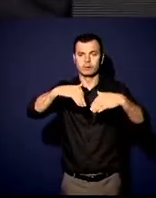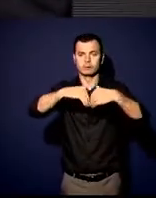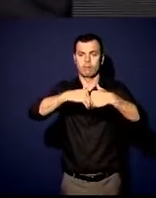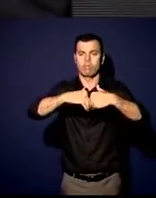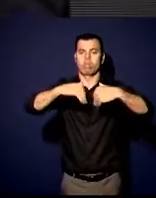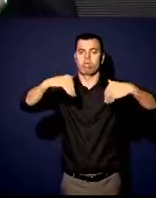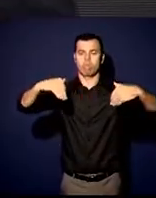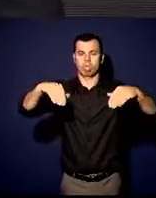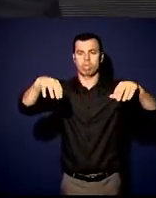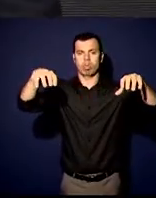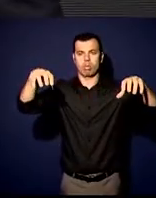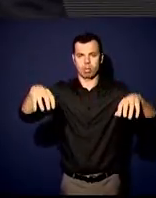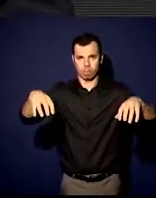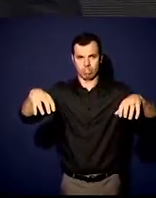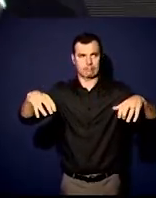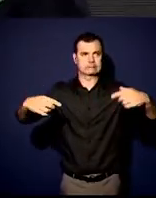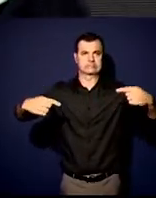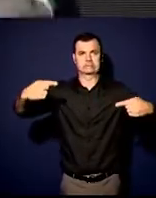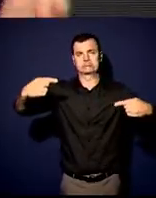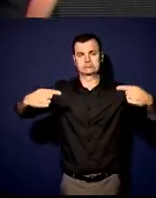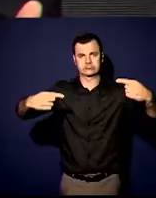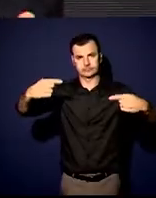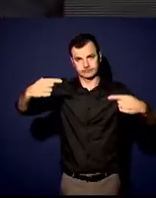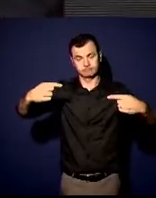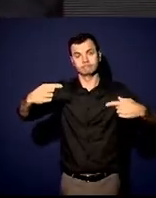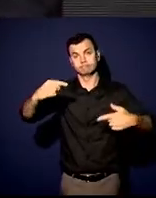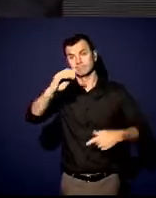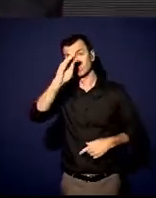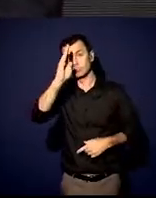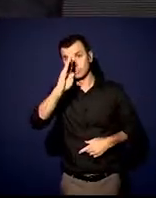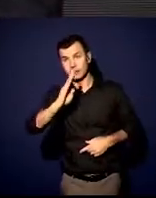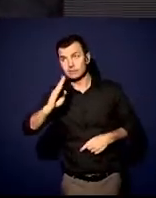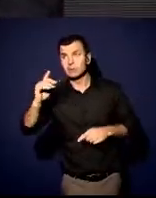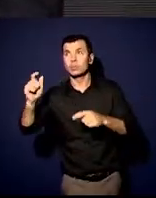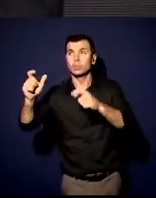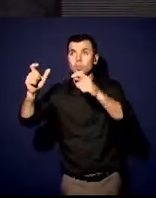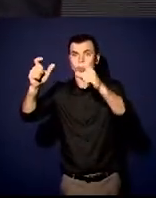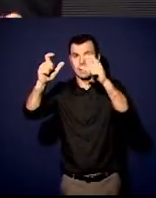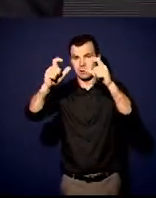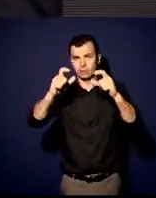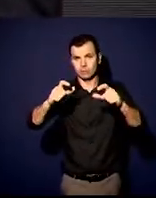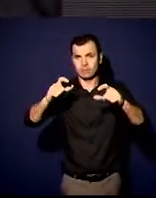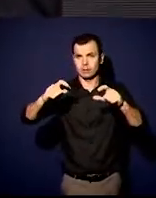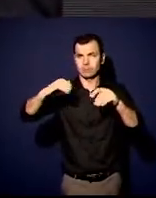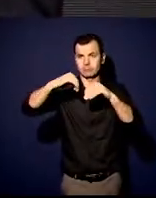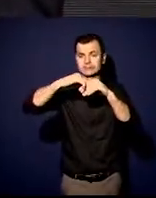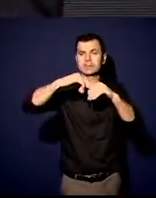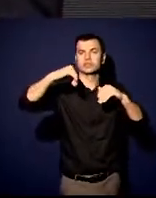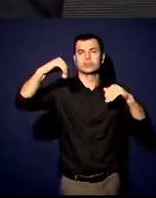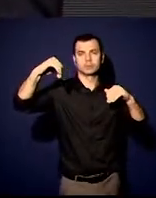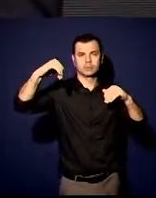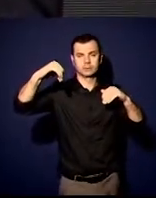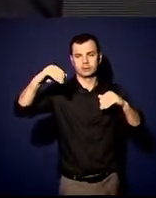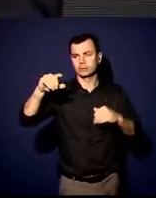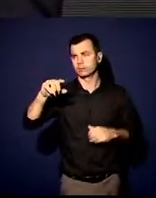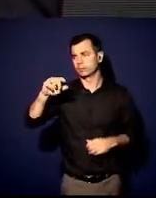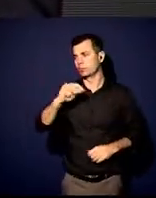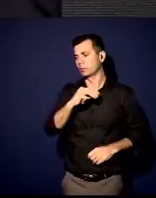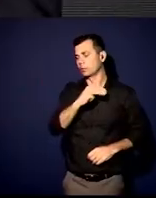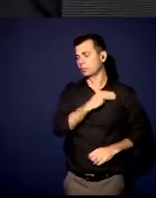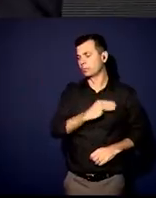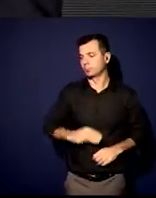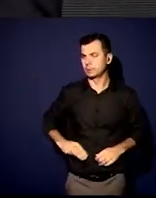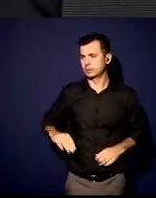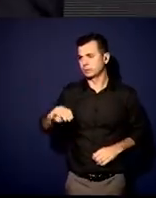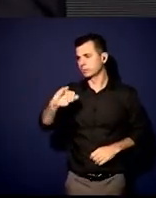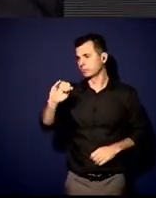nós vivemos um país dividido por regiões né Eu costumo dizer Ministro joguinho que dificilmente